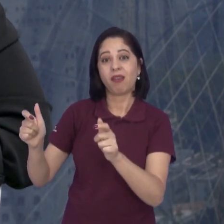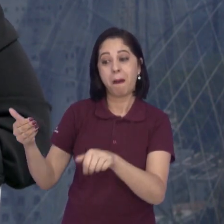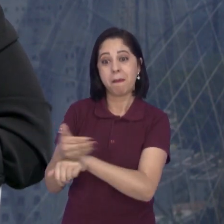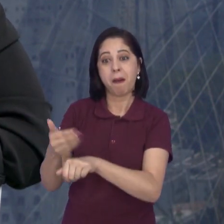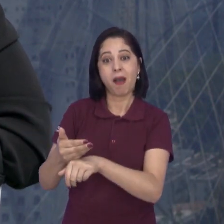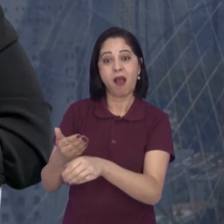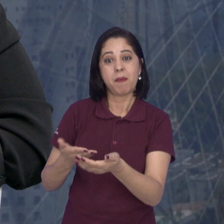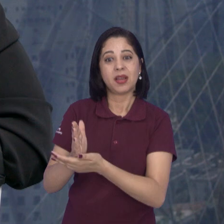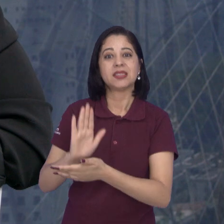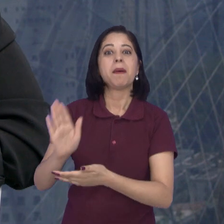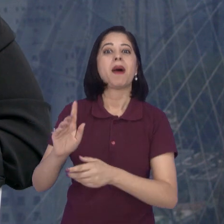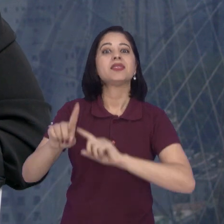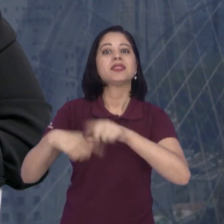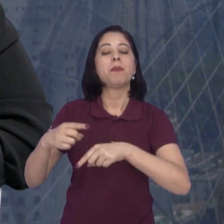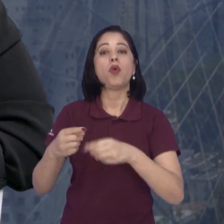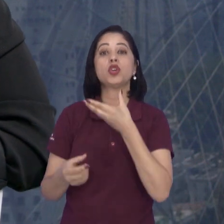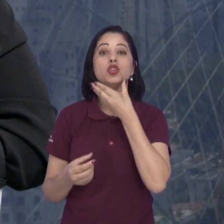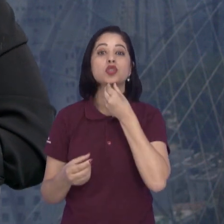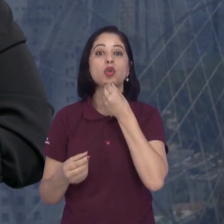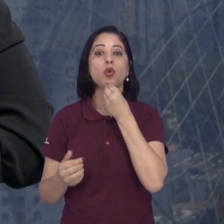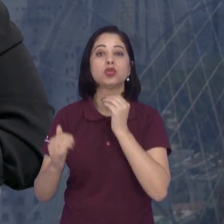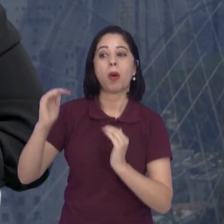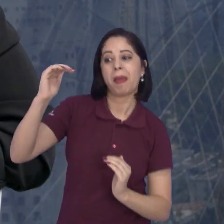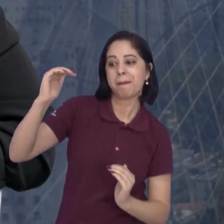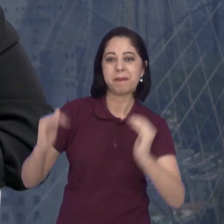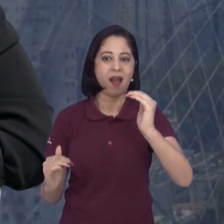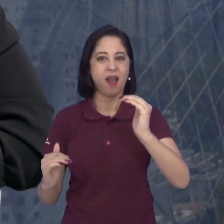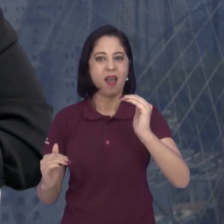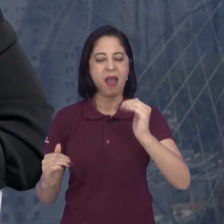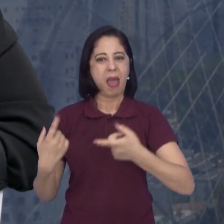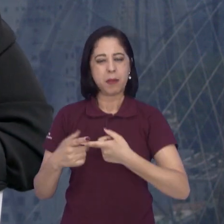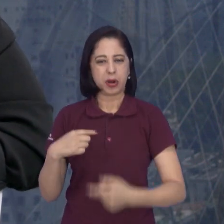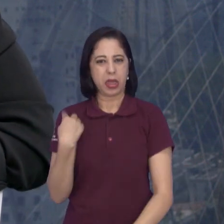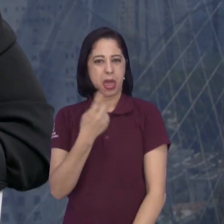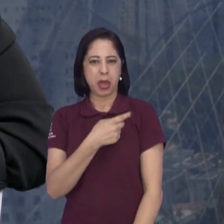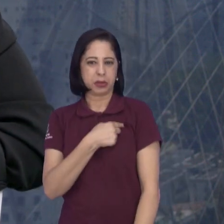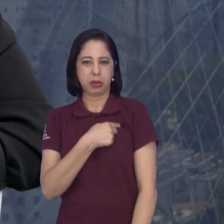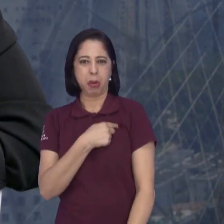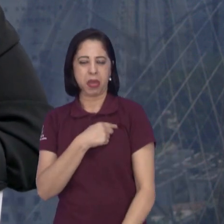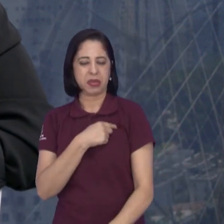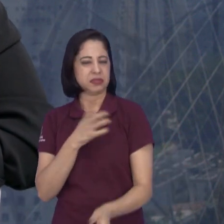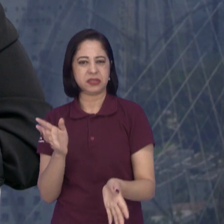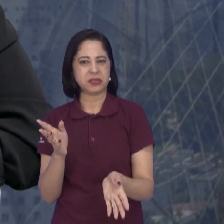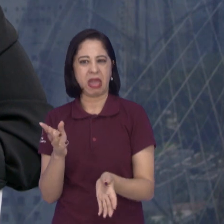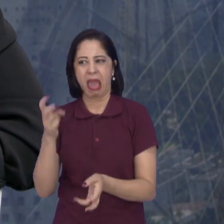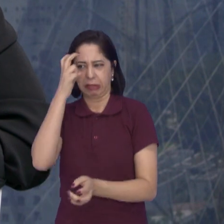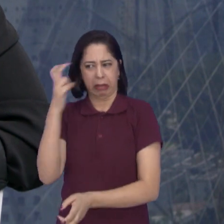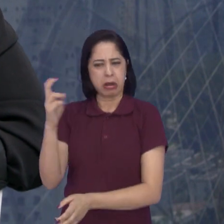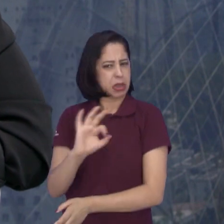os homens crescem mais do que as mulheres, mas não por falta do nosso interesse ou porque a gente não está preparado e etc., mas porque